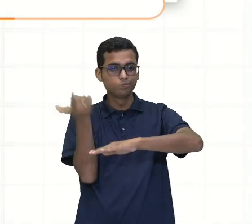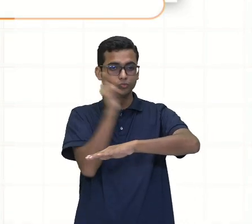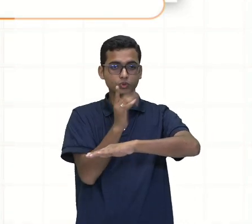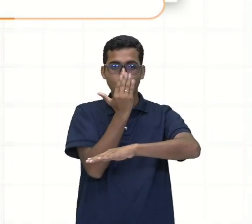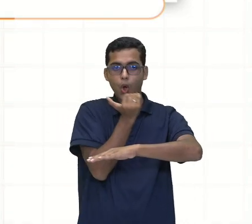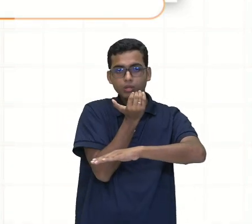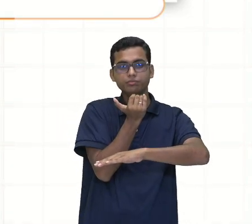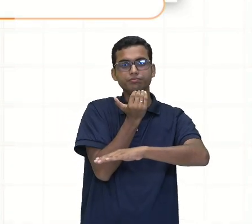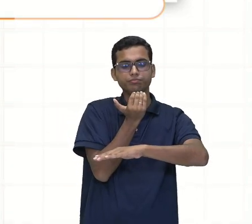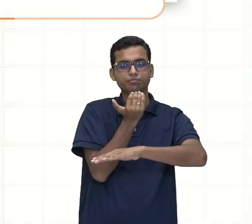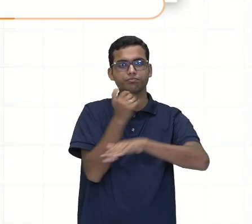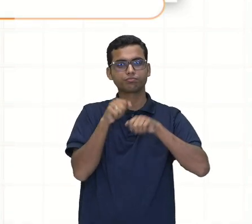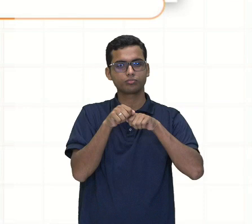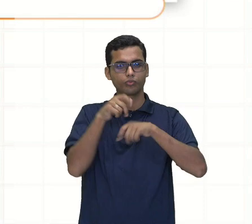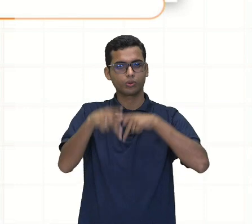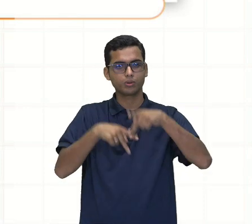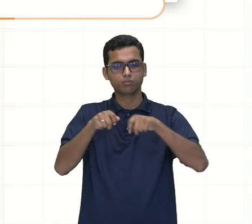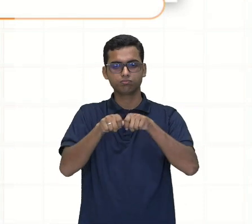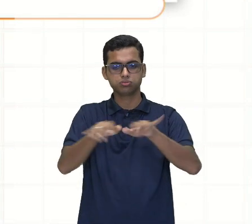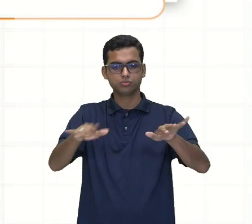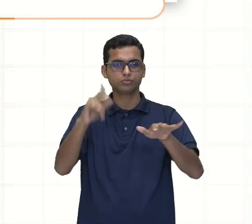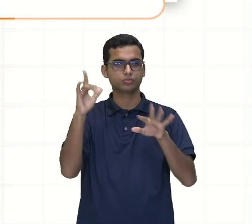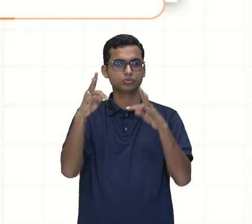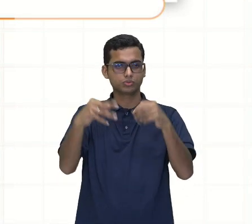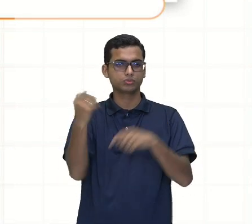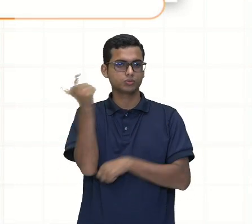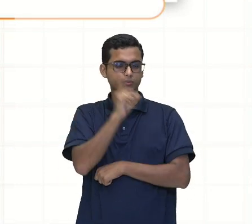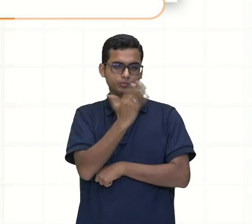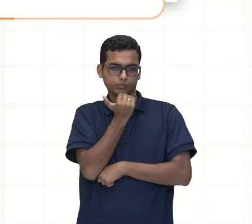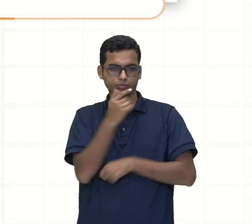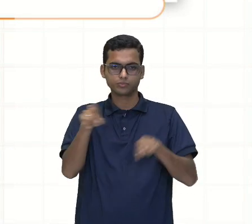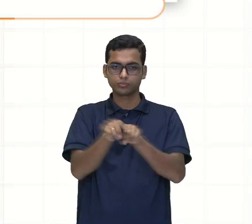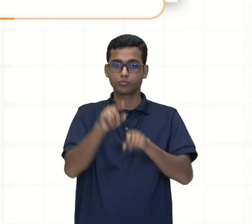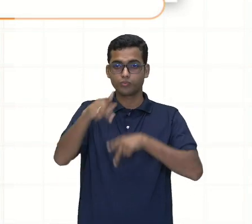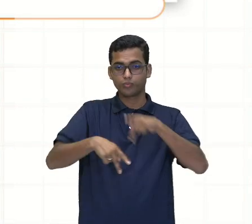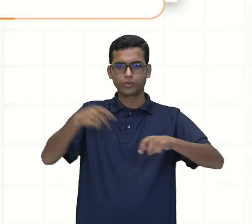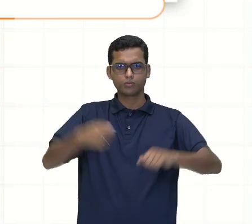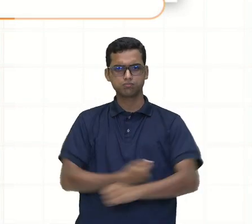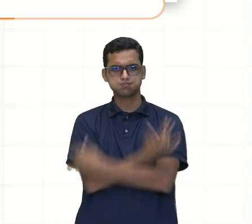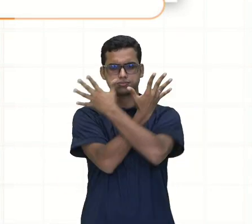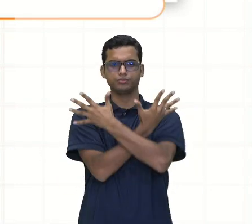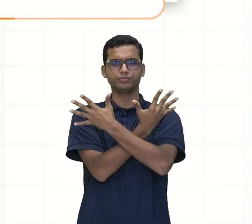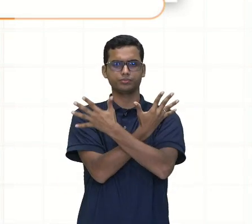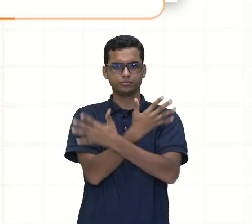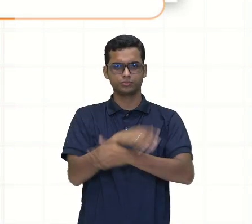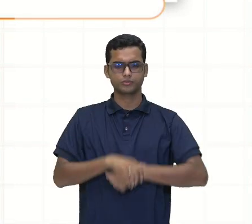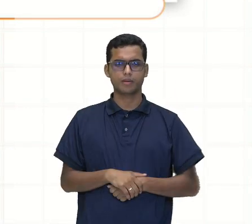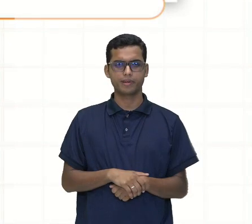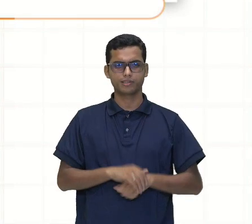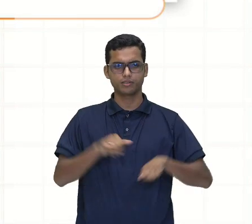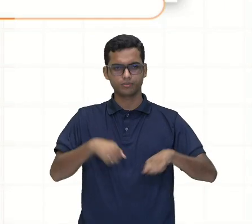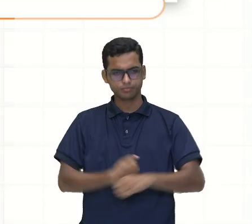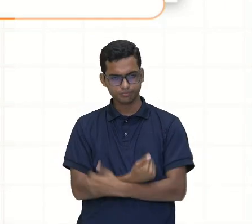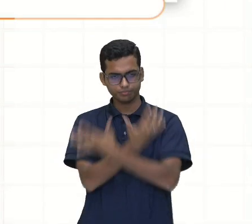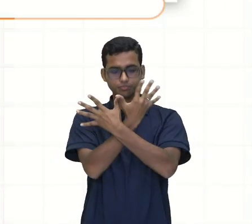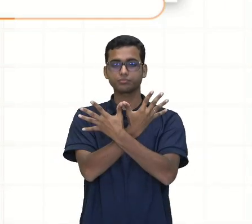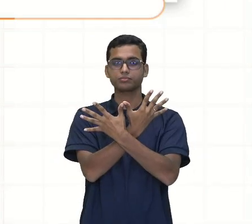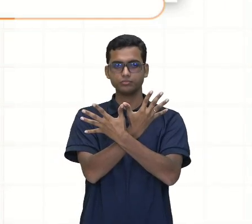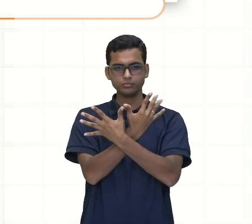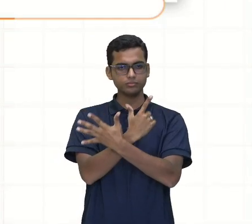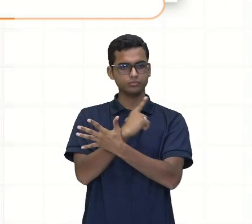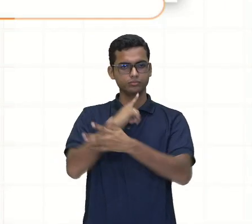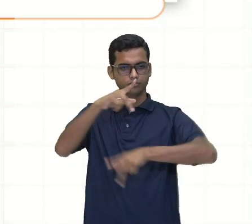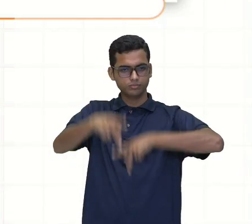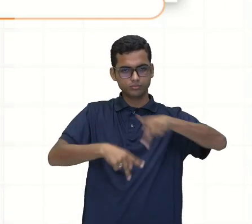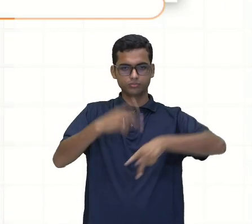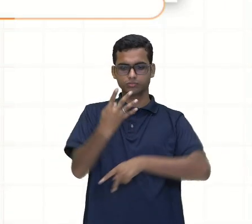para abastecer a população. Os astecas eles se concentravam com uma população de 40